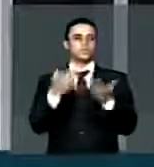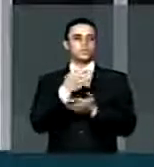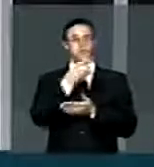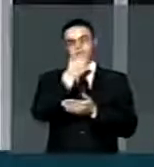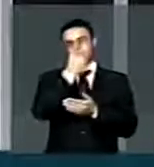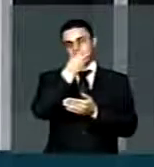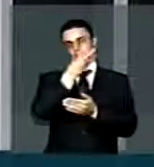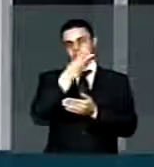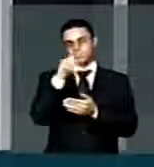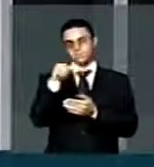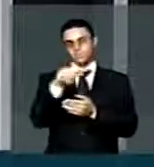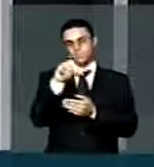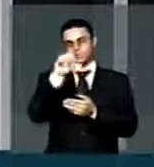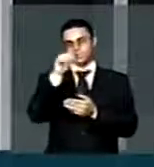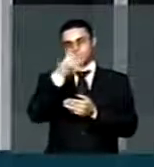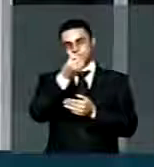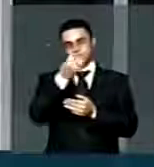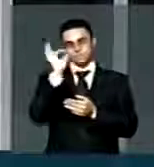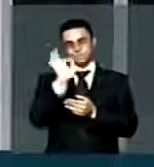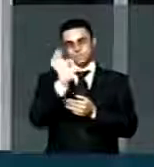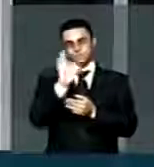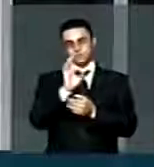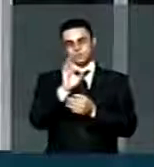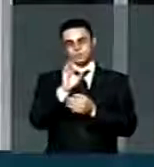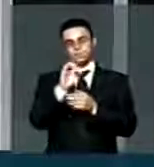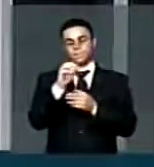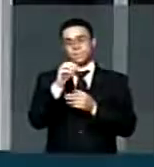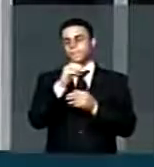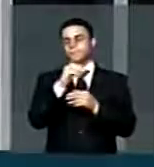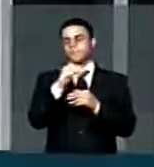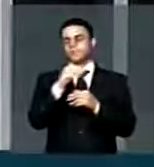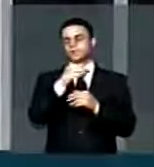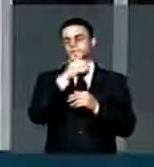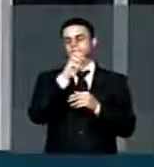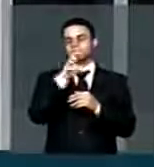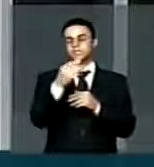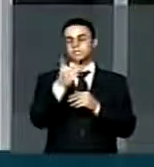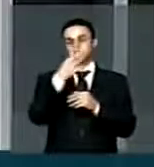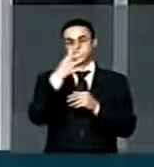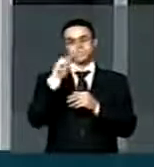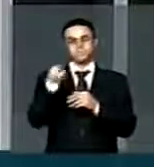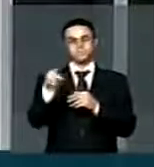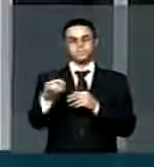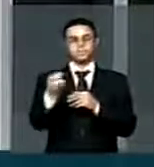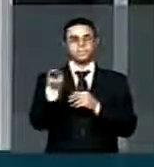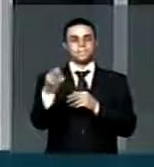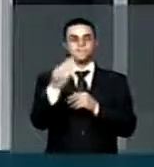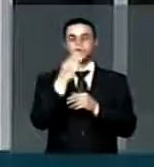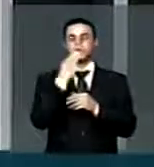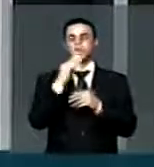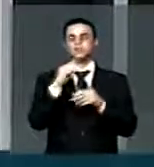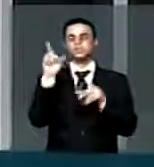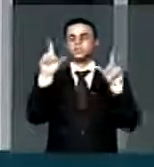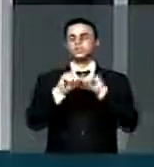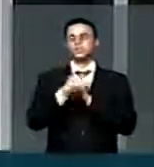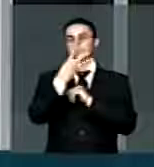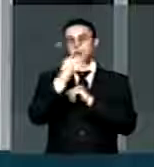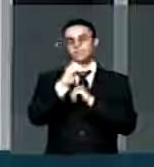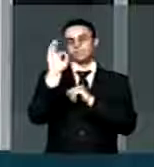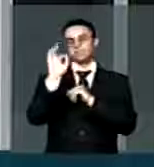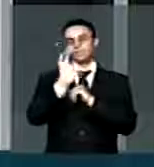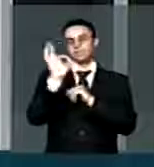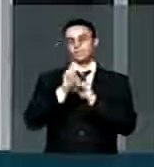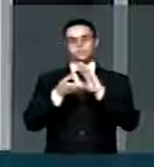13,6 milhões, uma diminuição de 40%. O diretor-geral da FAO também destacou que